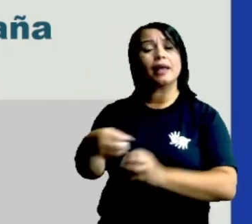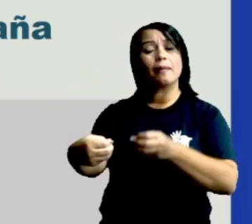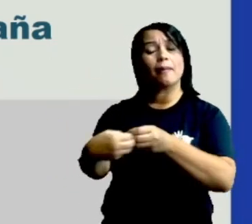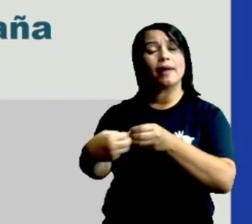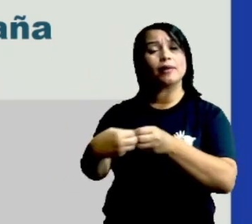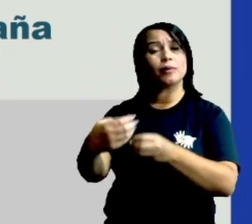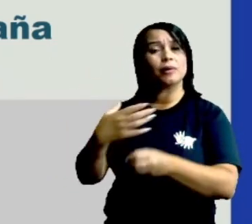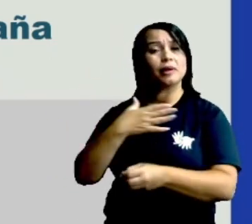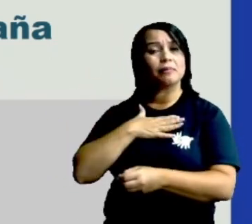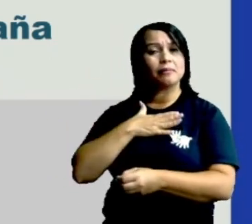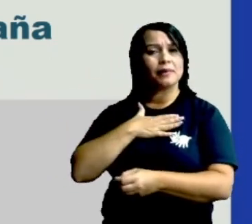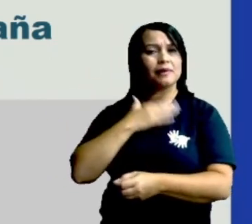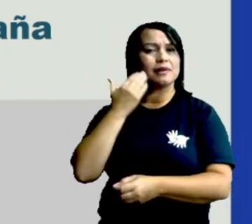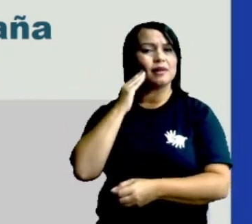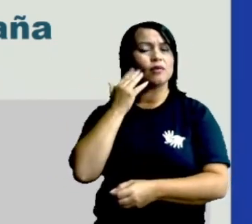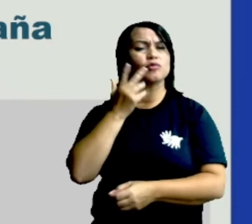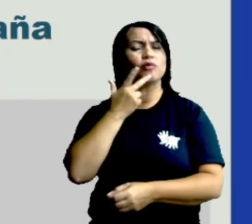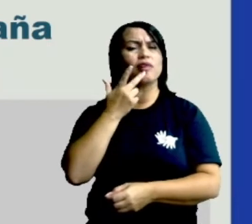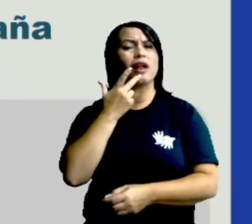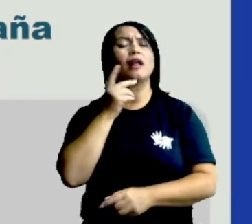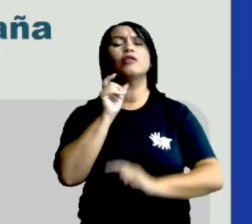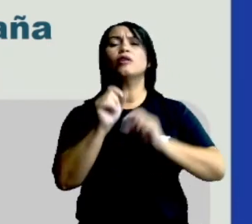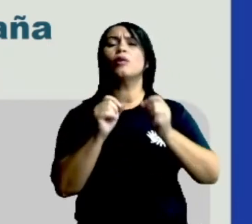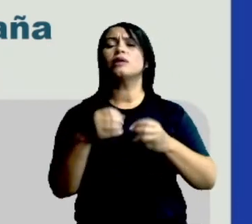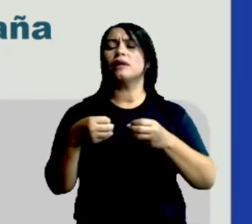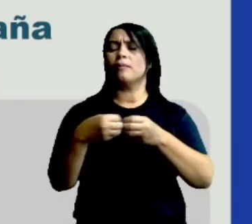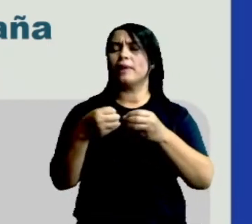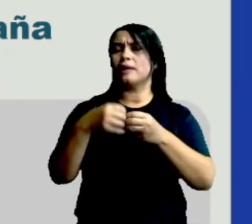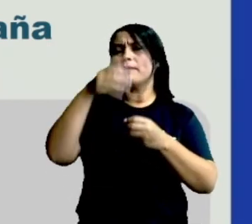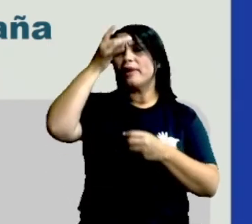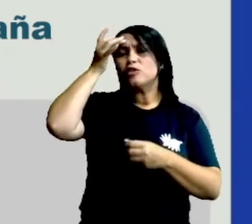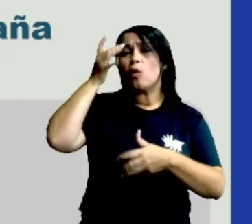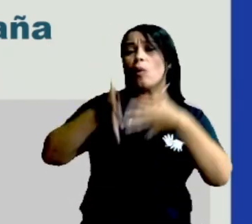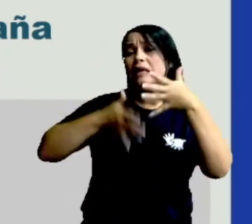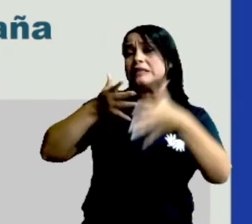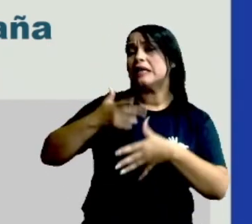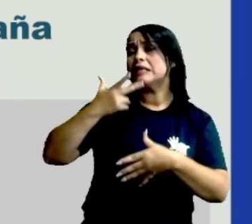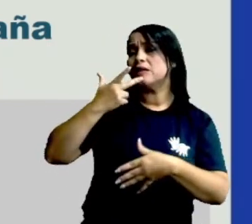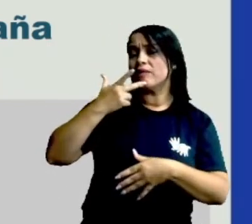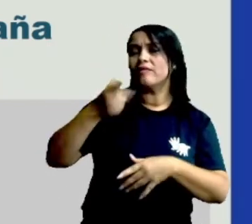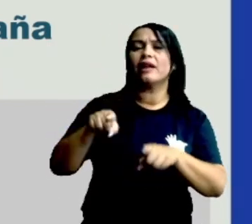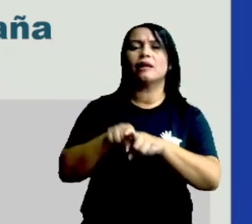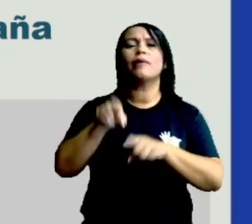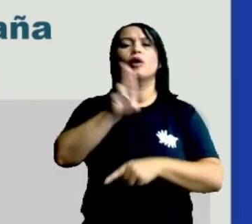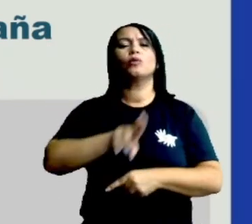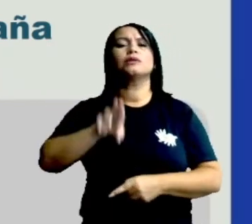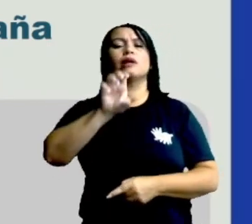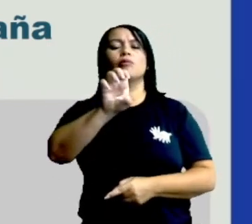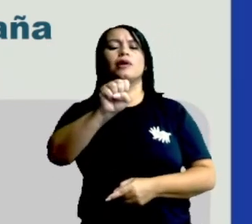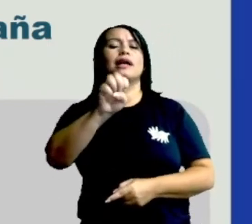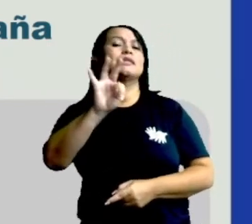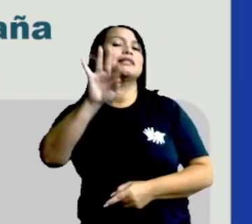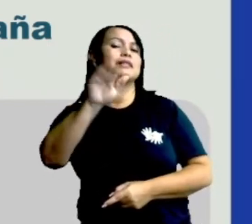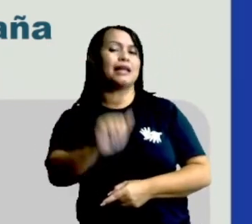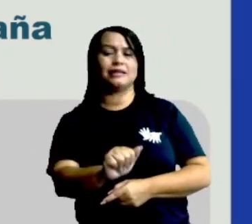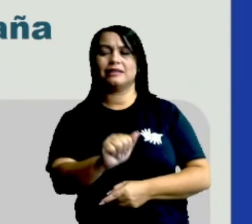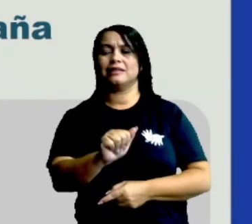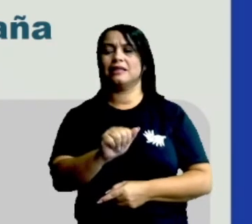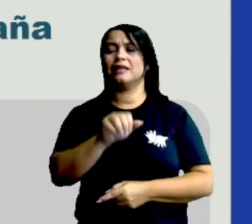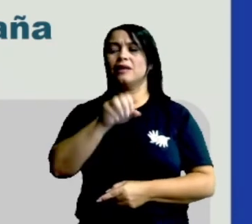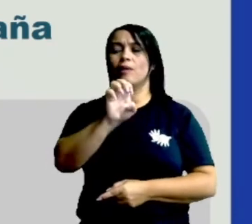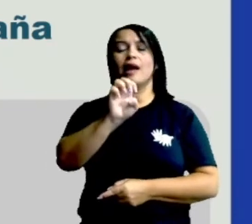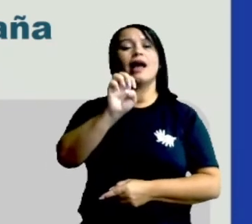estou falando. Então, sempre que está perto de quem fala, a gente usa esta.